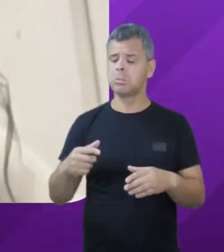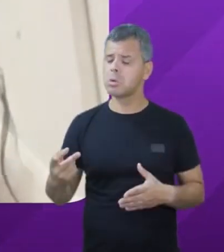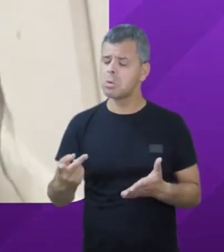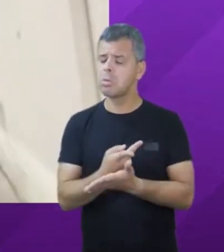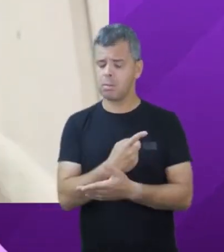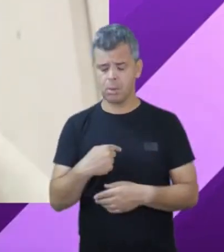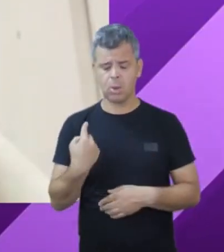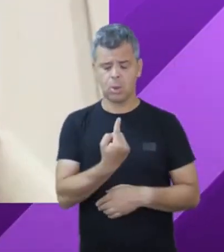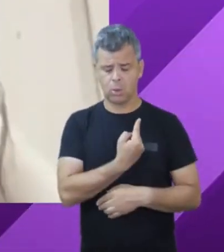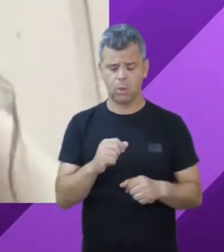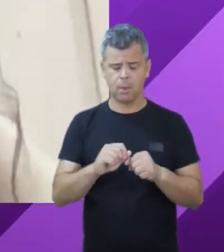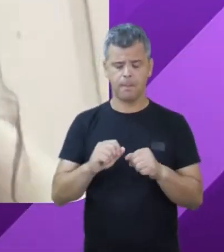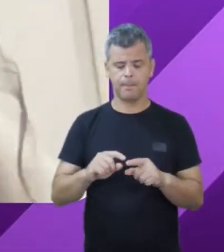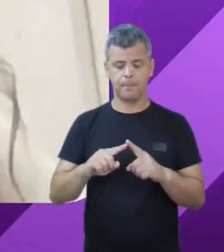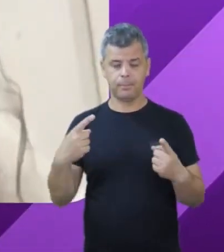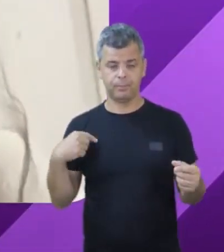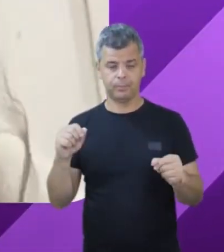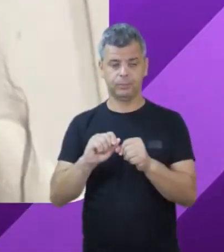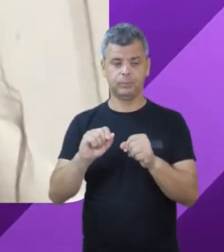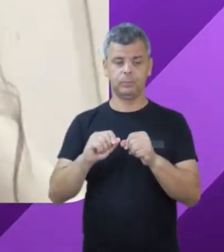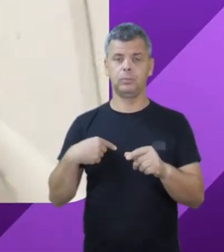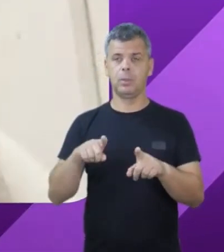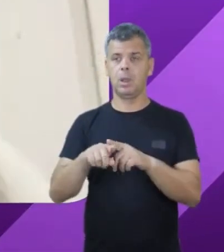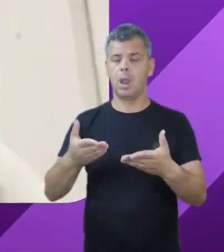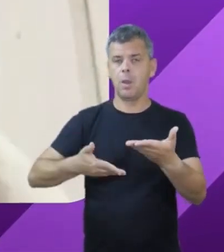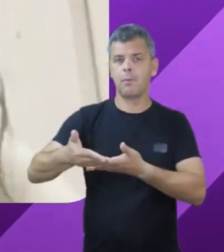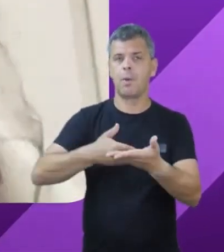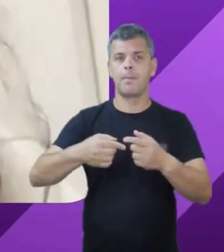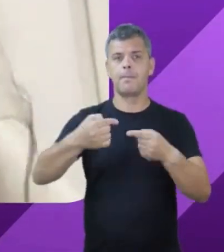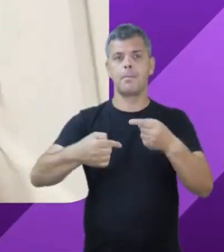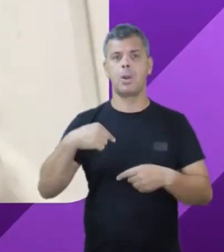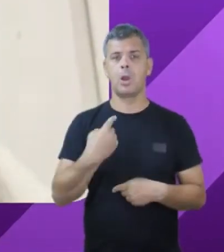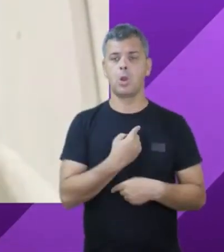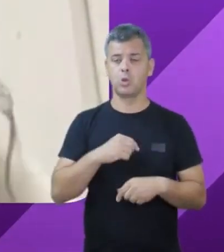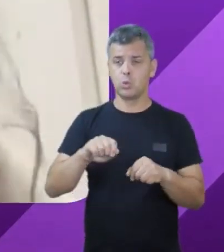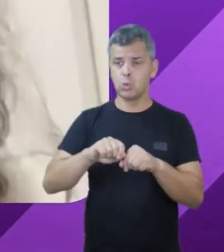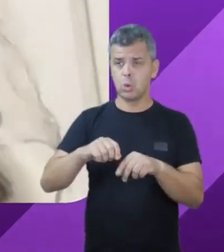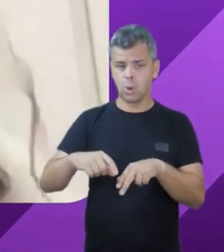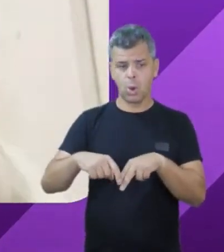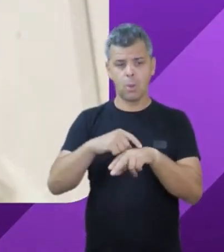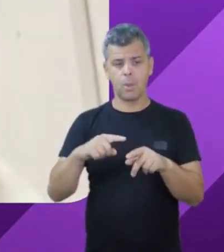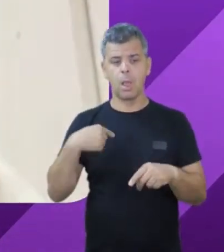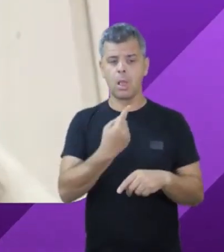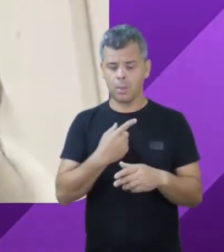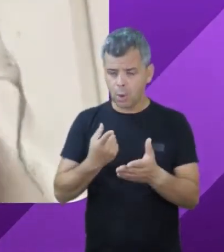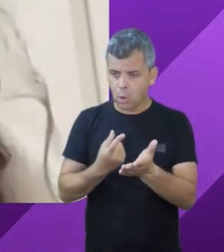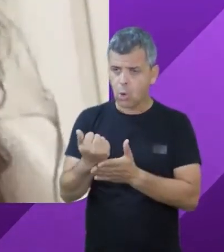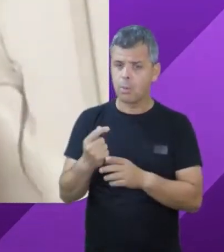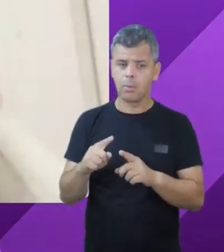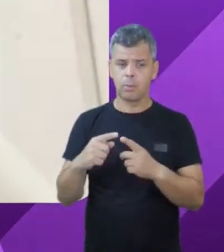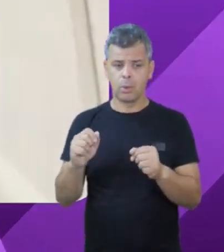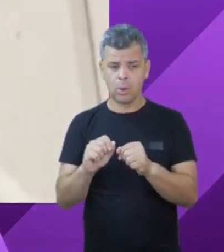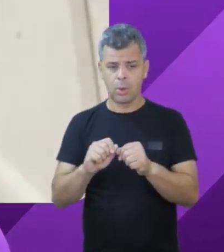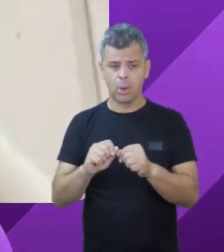gente faz e tudo que a gente deixa de fazer envolve a política. Se a gente usa uma calça, foi porque teve gente que lutou para a gente usar calça. Se a gente